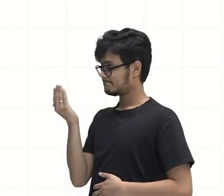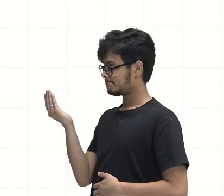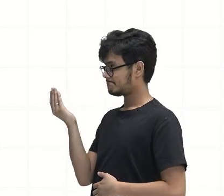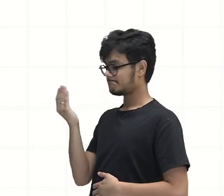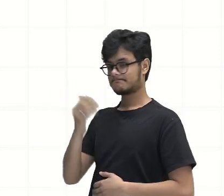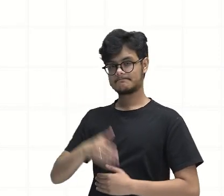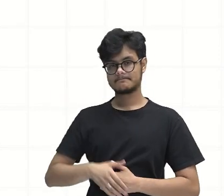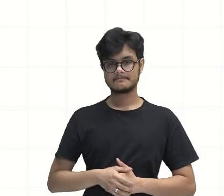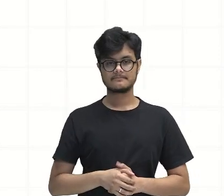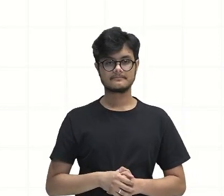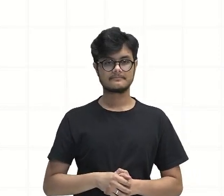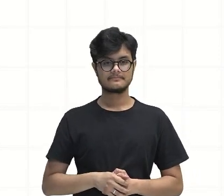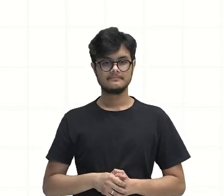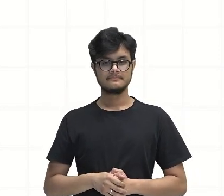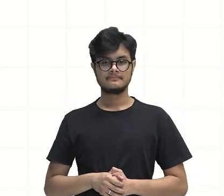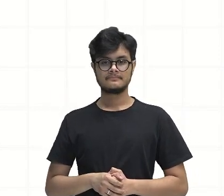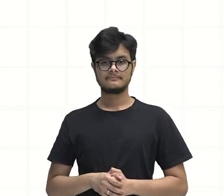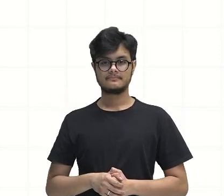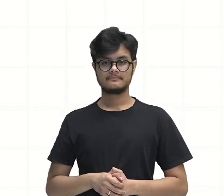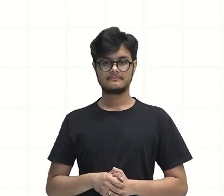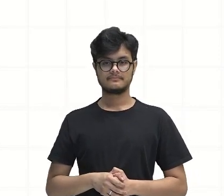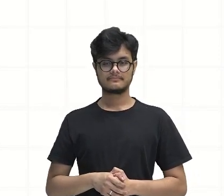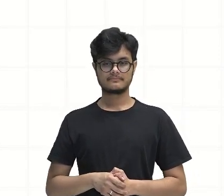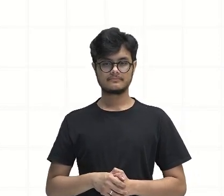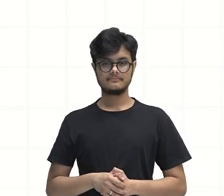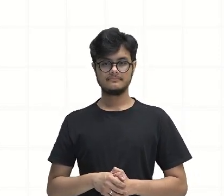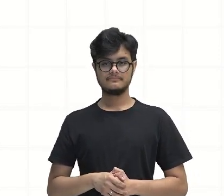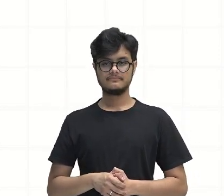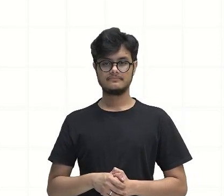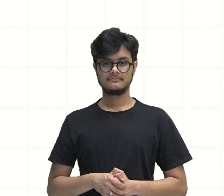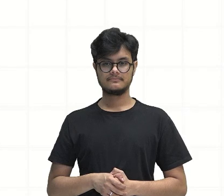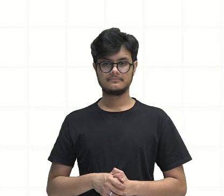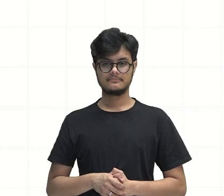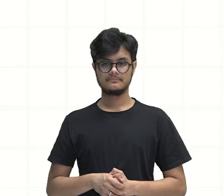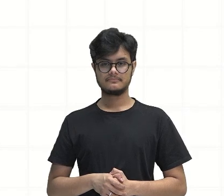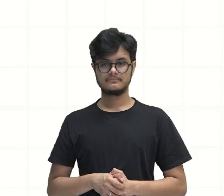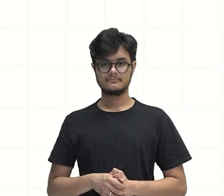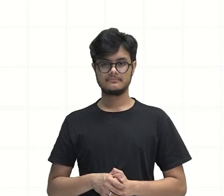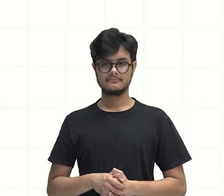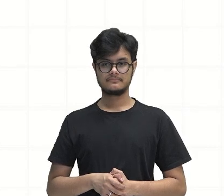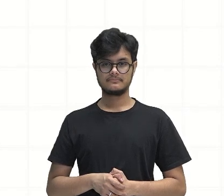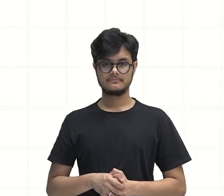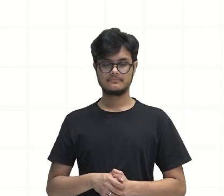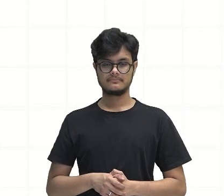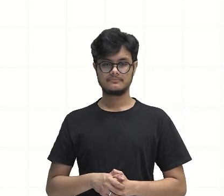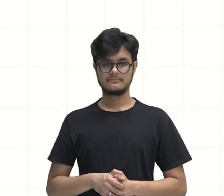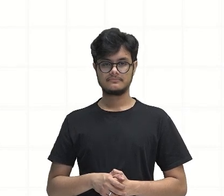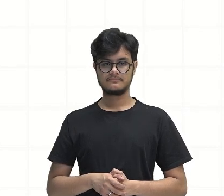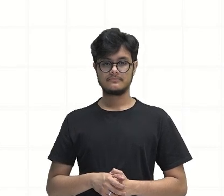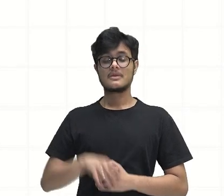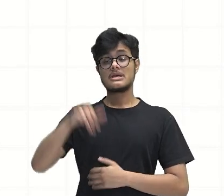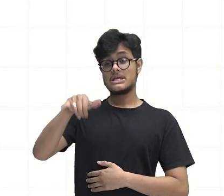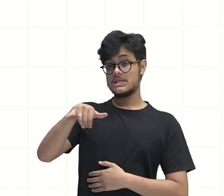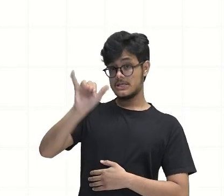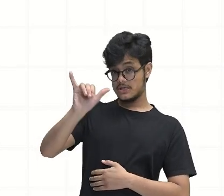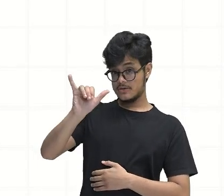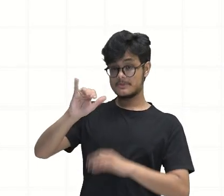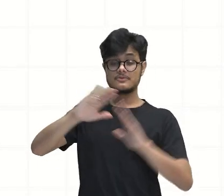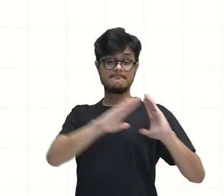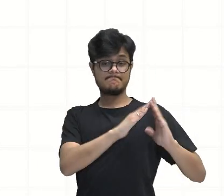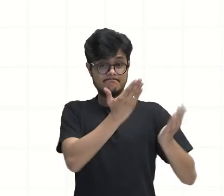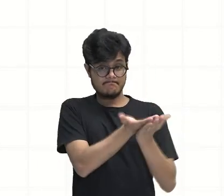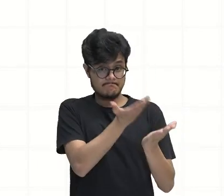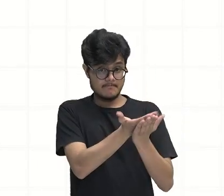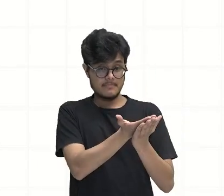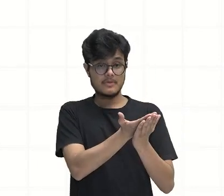vou chamar de E. A coordenada da escola é menos 6. E o y da escola vai